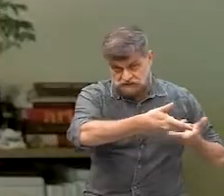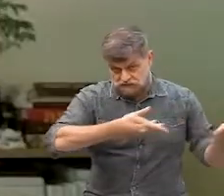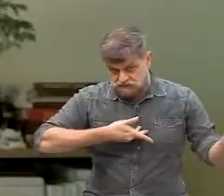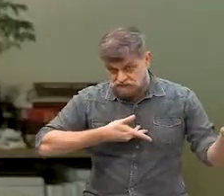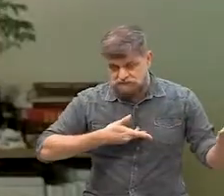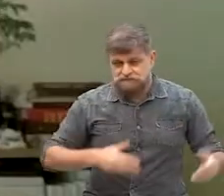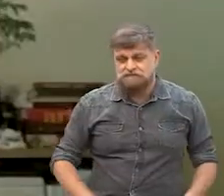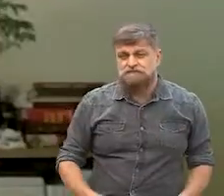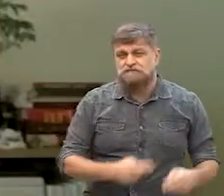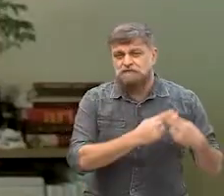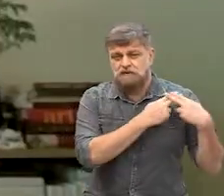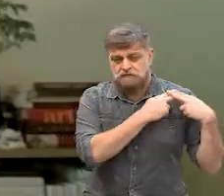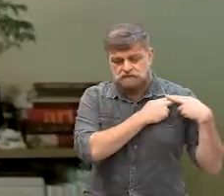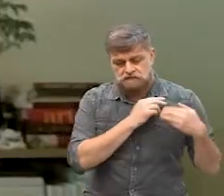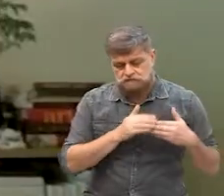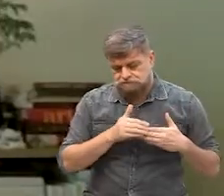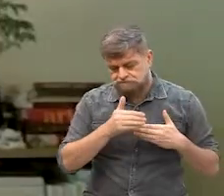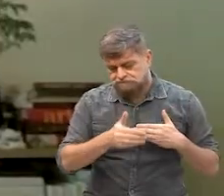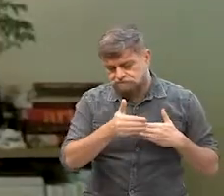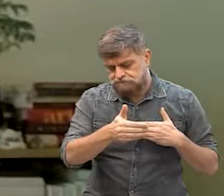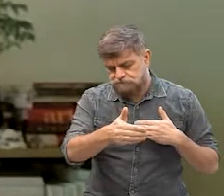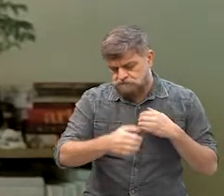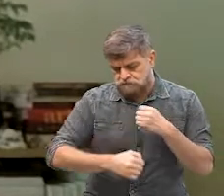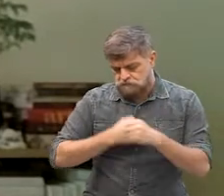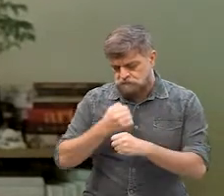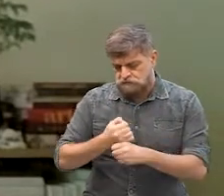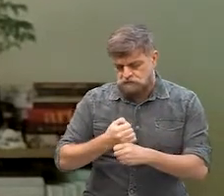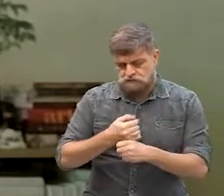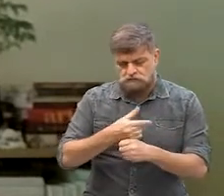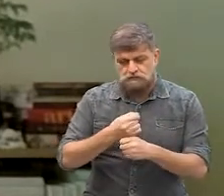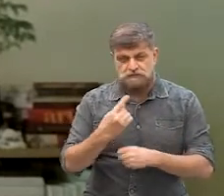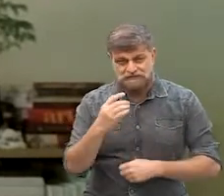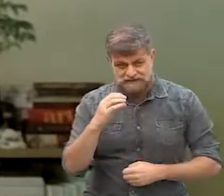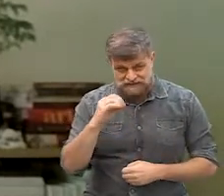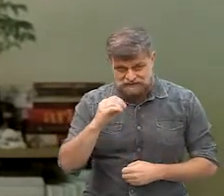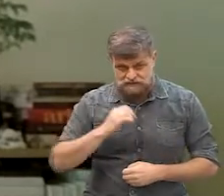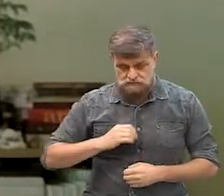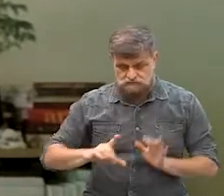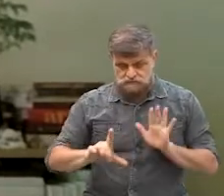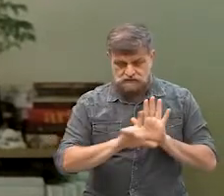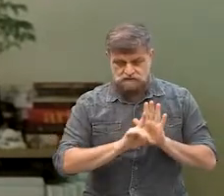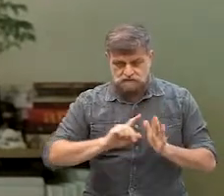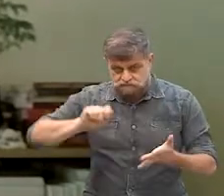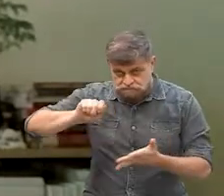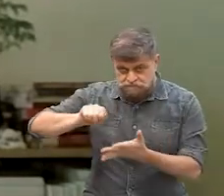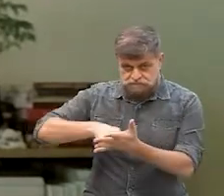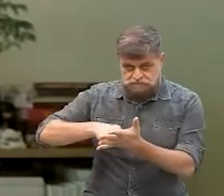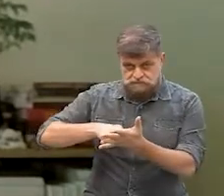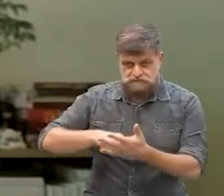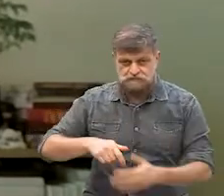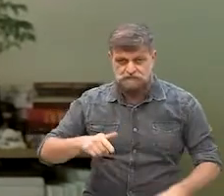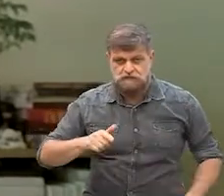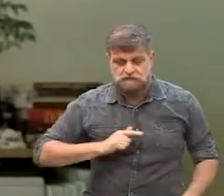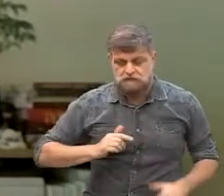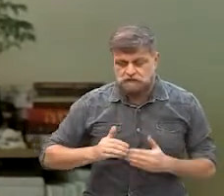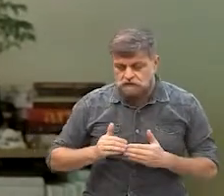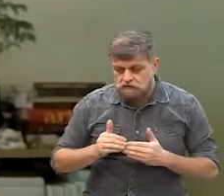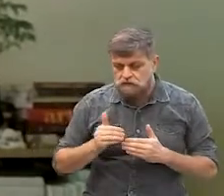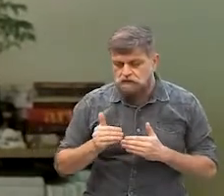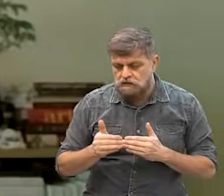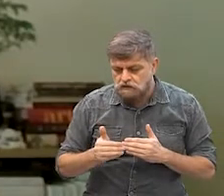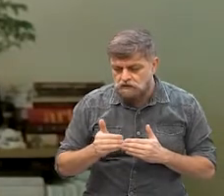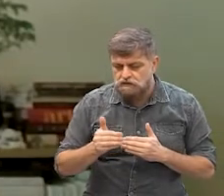responsabilidade compartilhada, ao longo do tempo, desde 2010, quando foi promulgada a lei, ela tá caminhando a passos